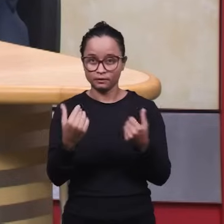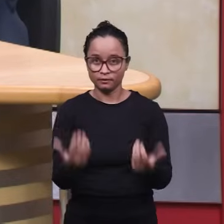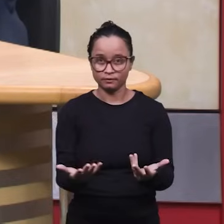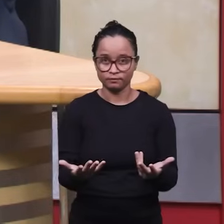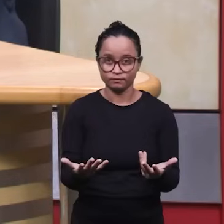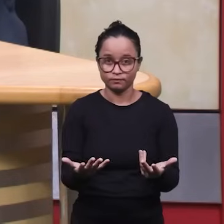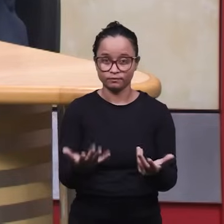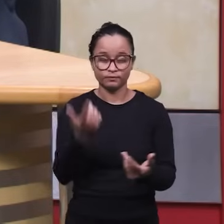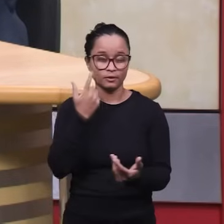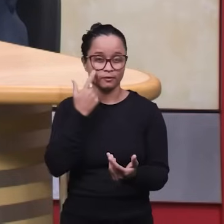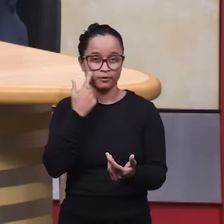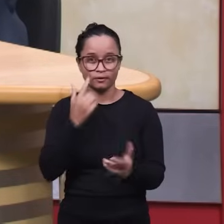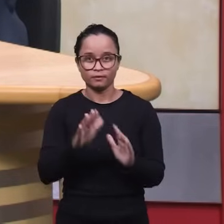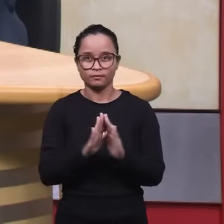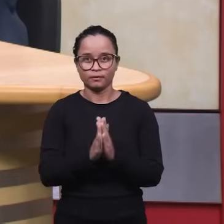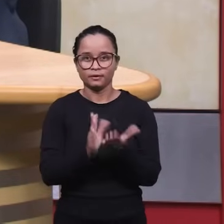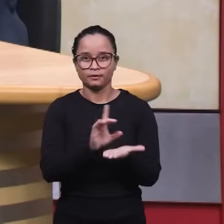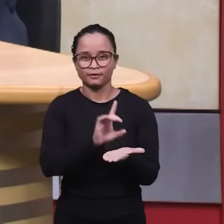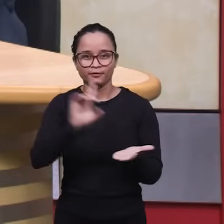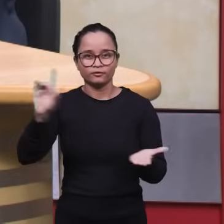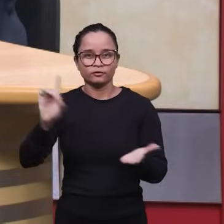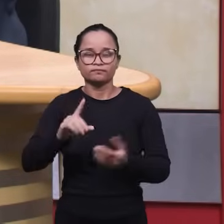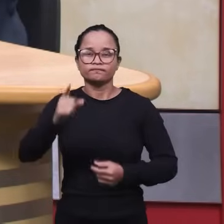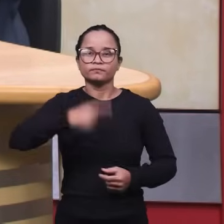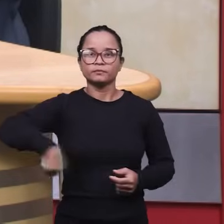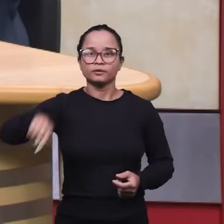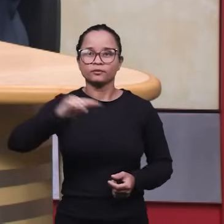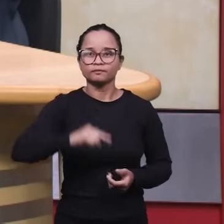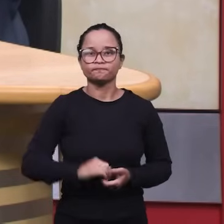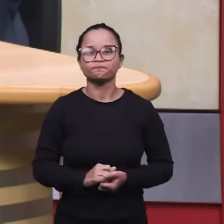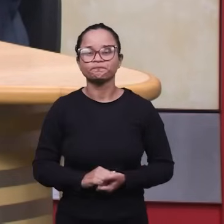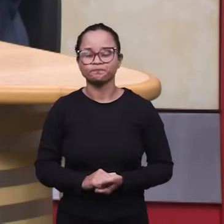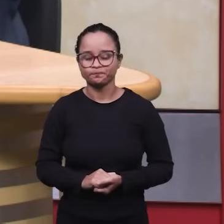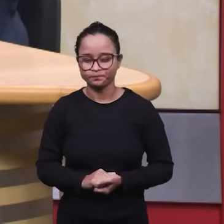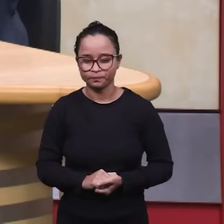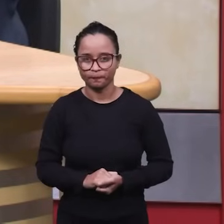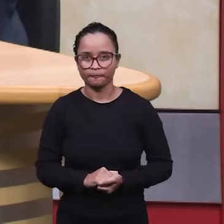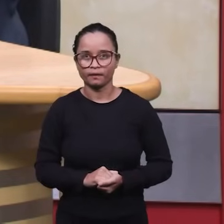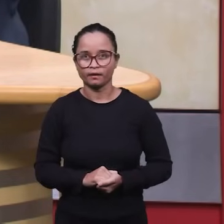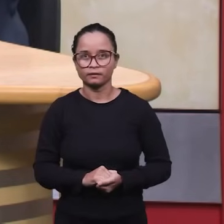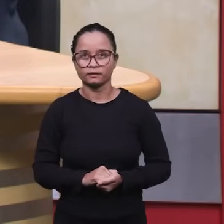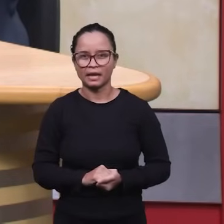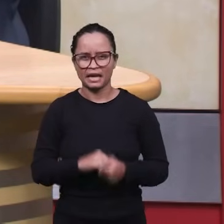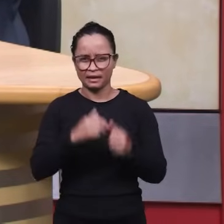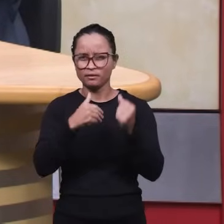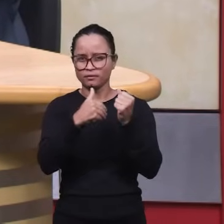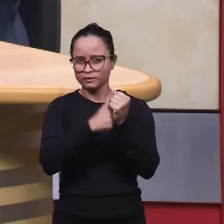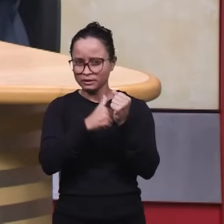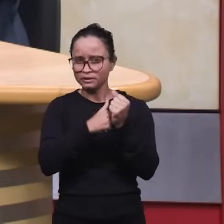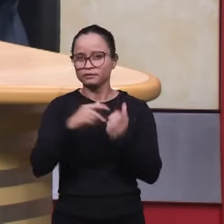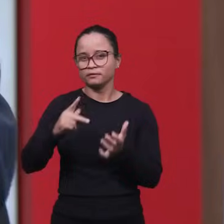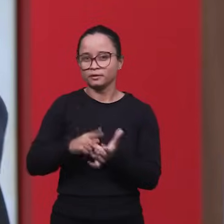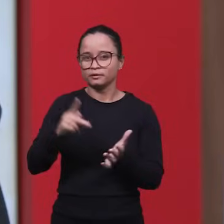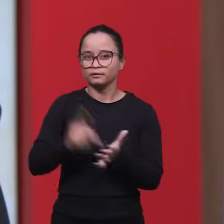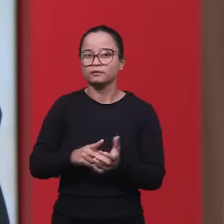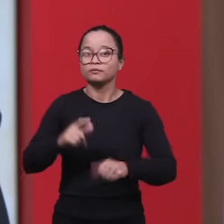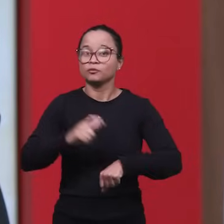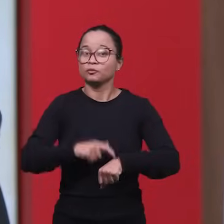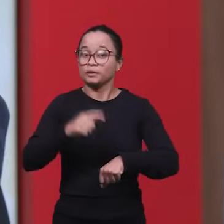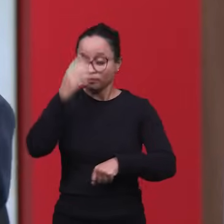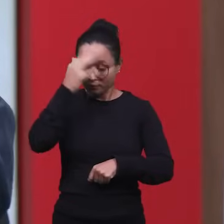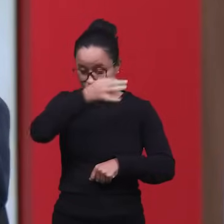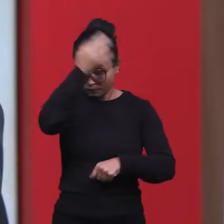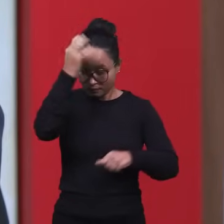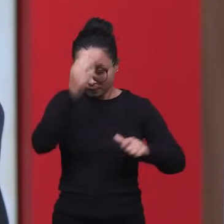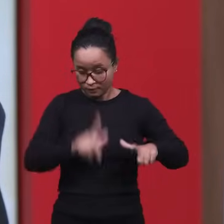a palavra, para nós a palavra ela é um mistério, quer dizer, e quando o Espírito